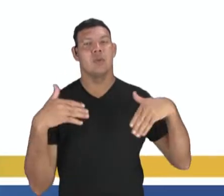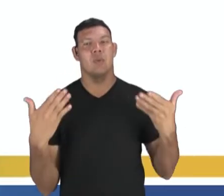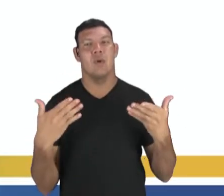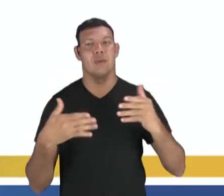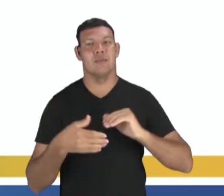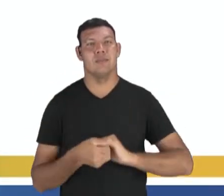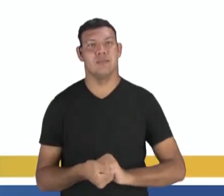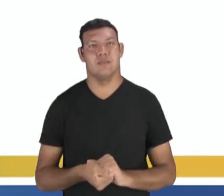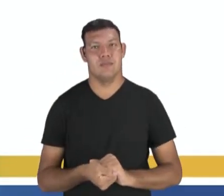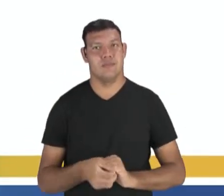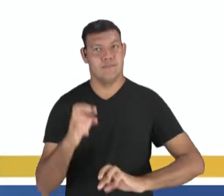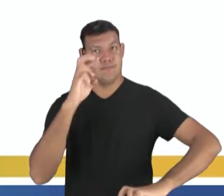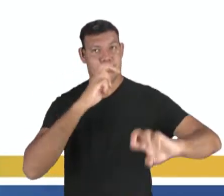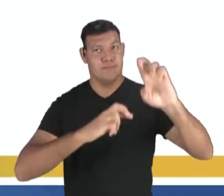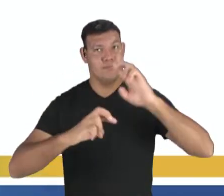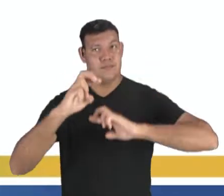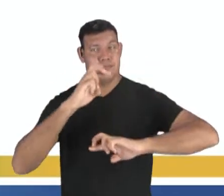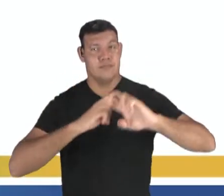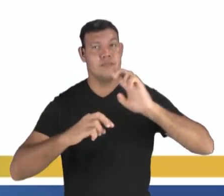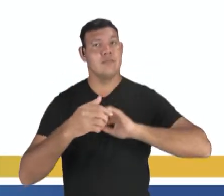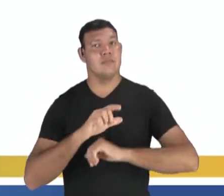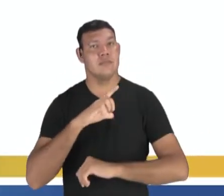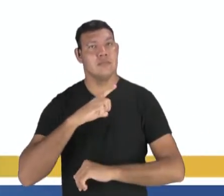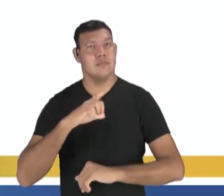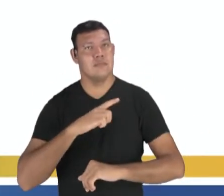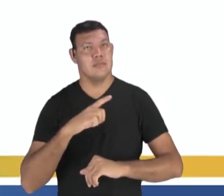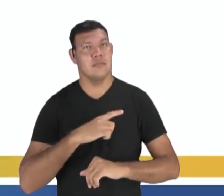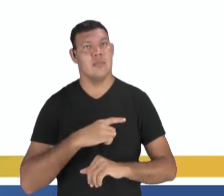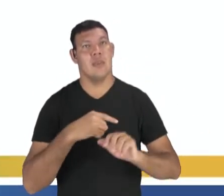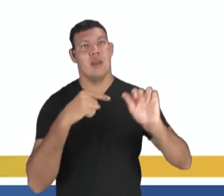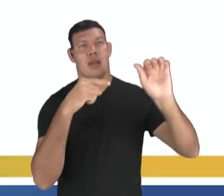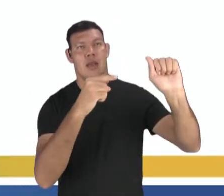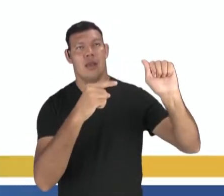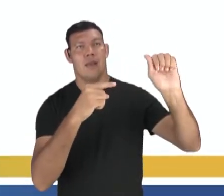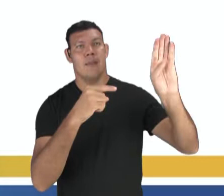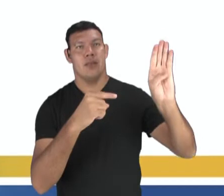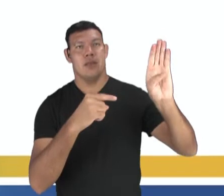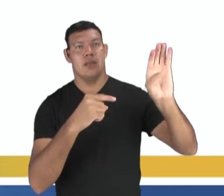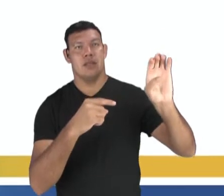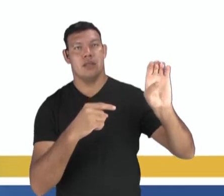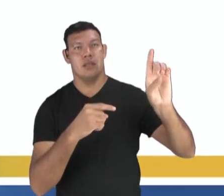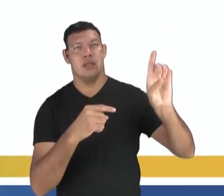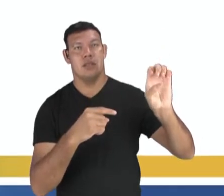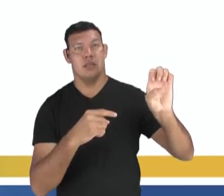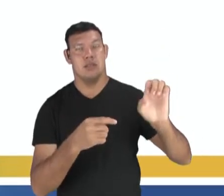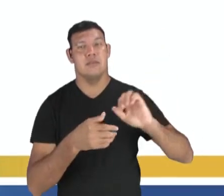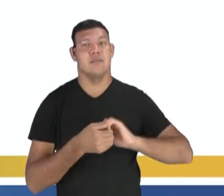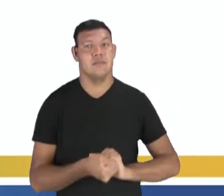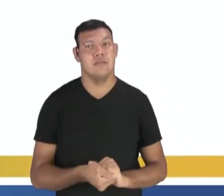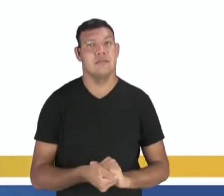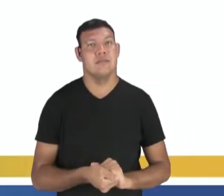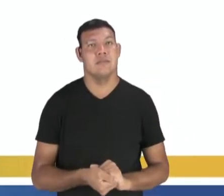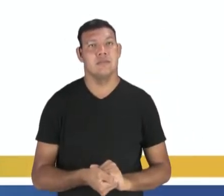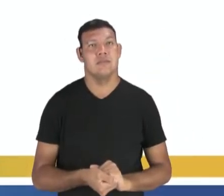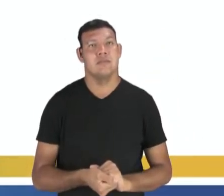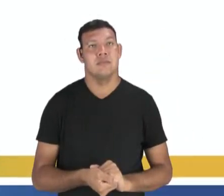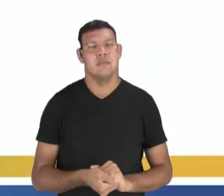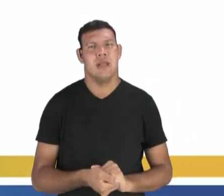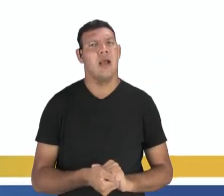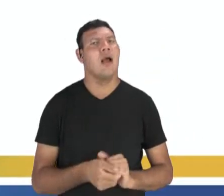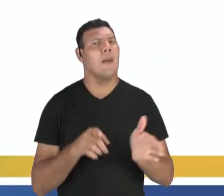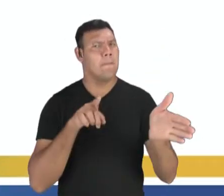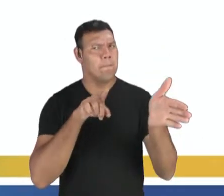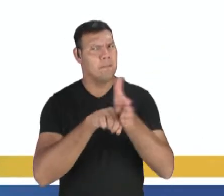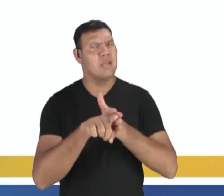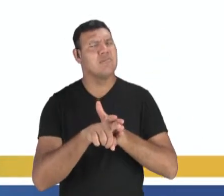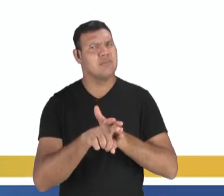Então observa aí pessoal nós temos lei cinco alternativas é Mas a questão Ela